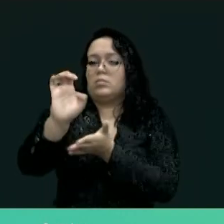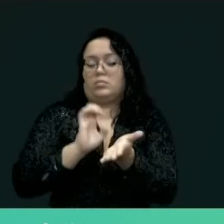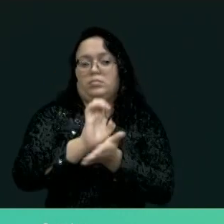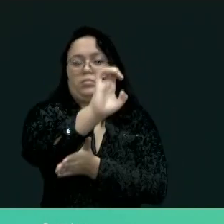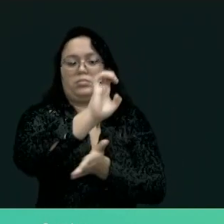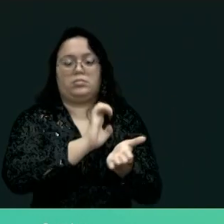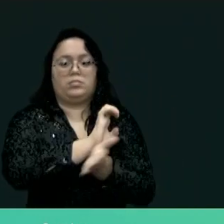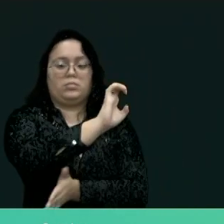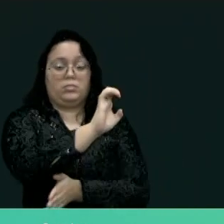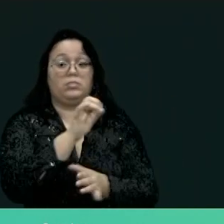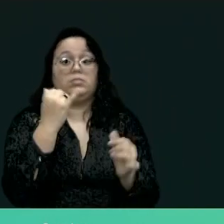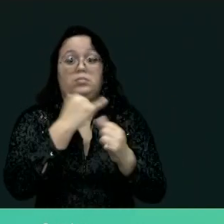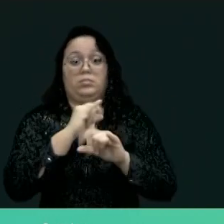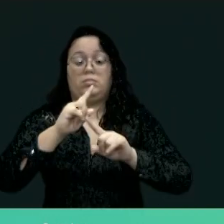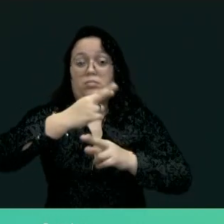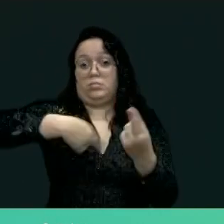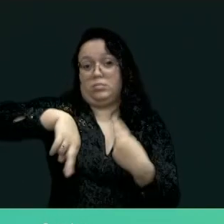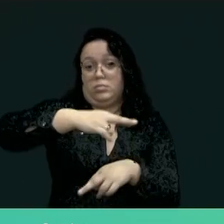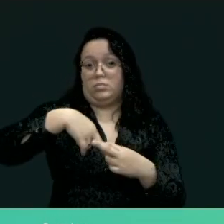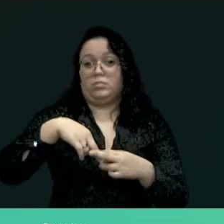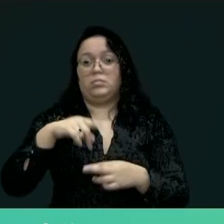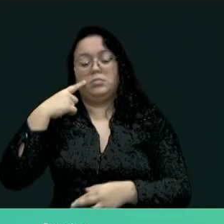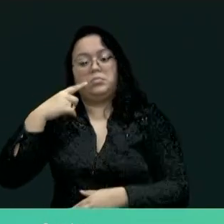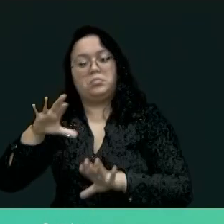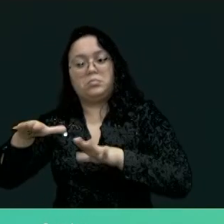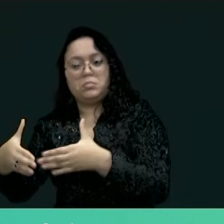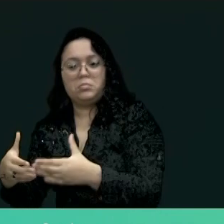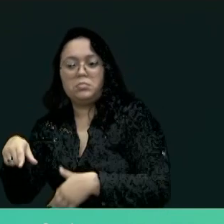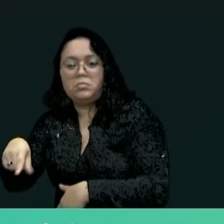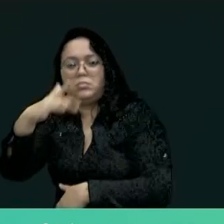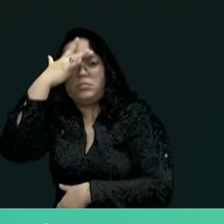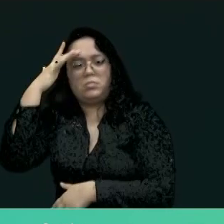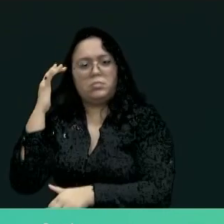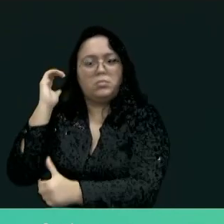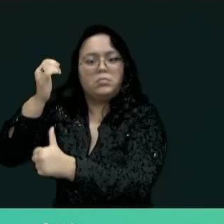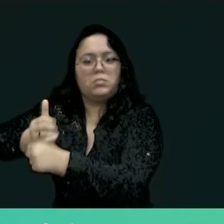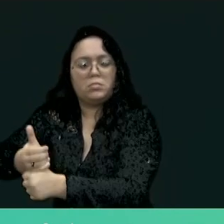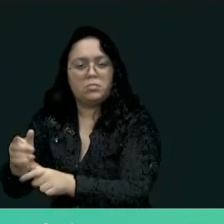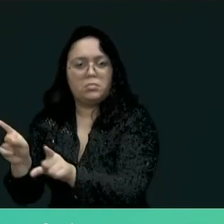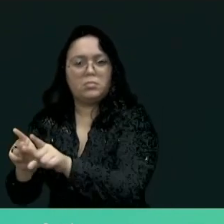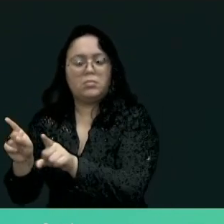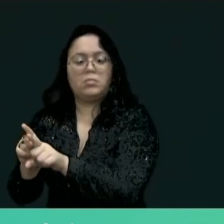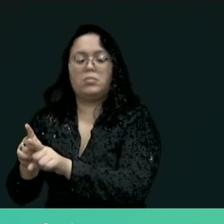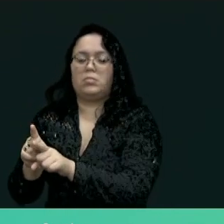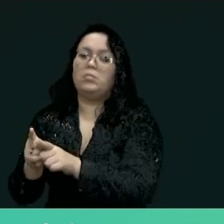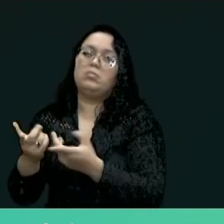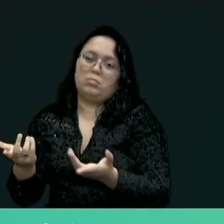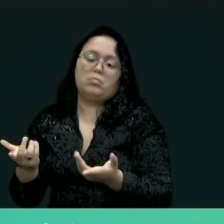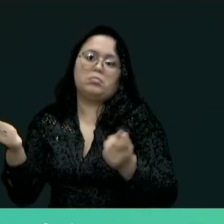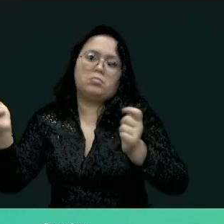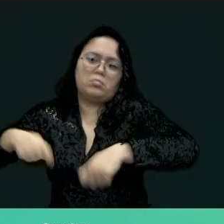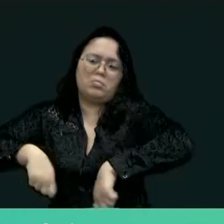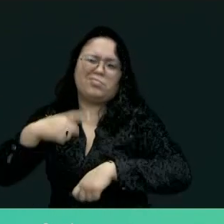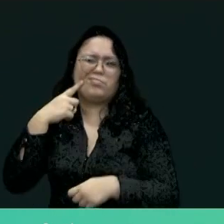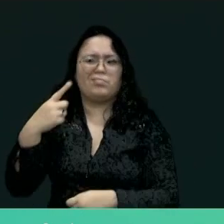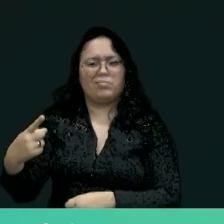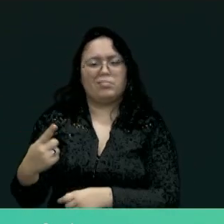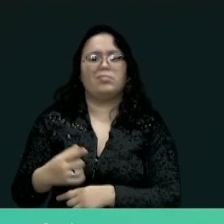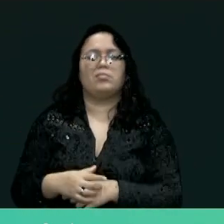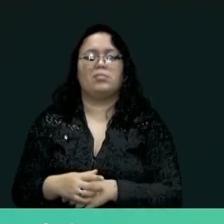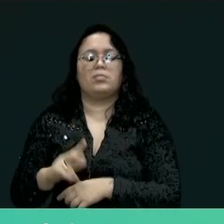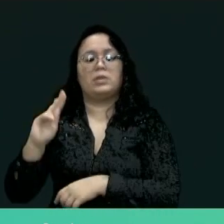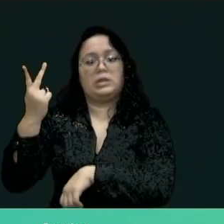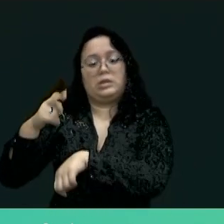energia renovável, seja do ponto de vista da substituição das commodities, e aí fazer das commodities